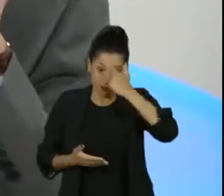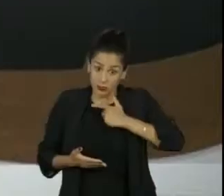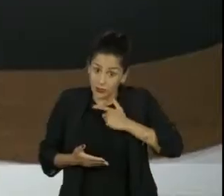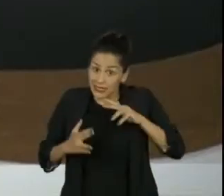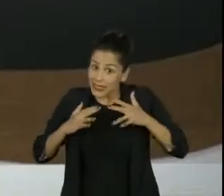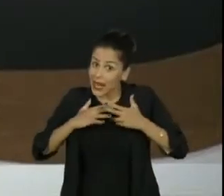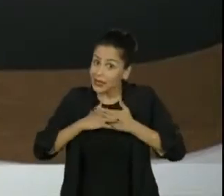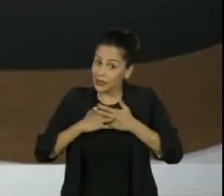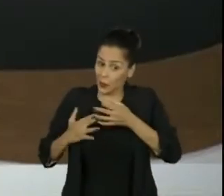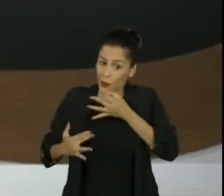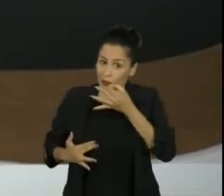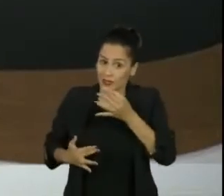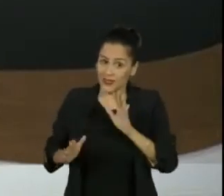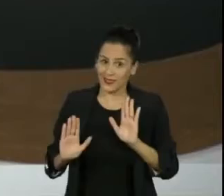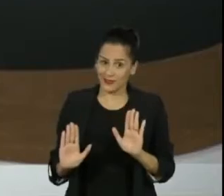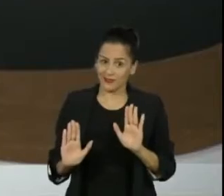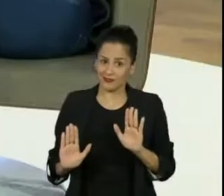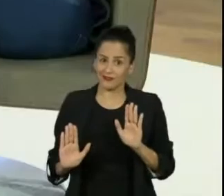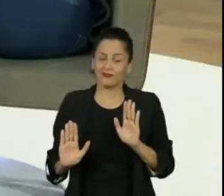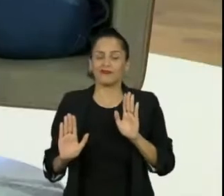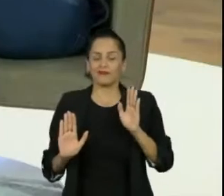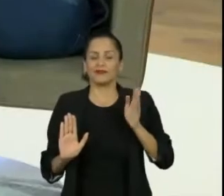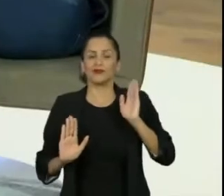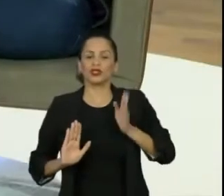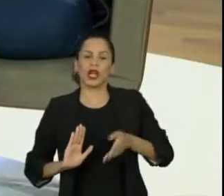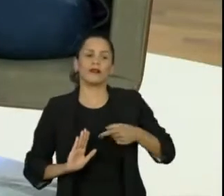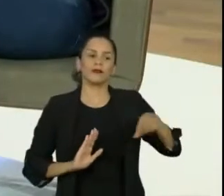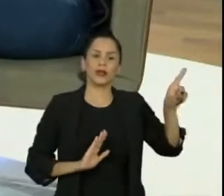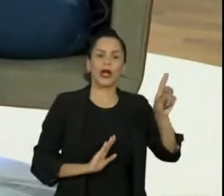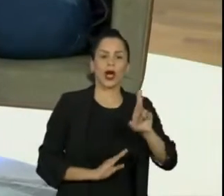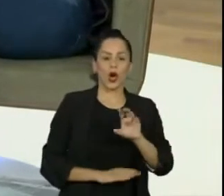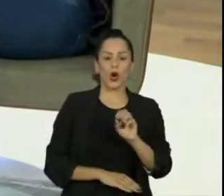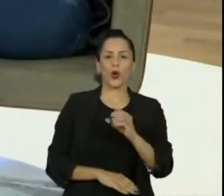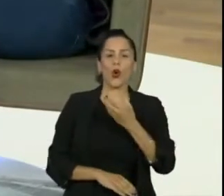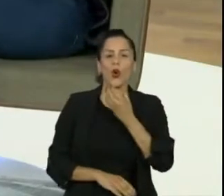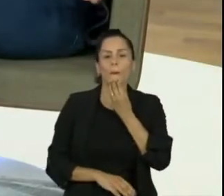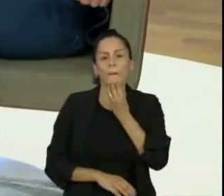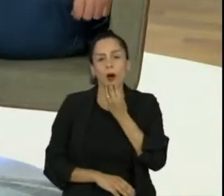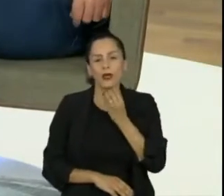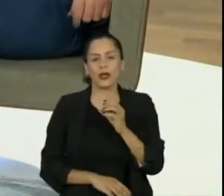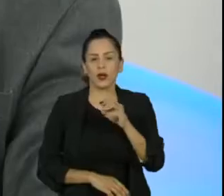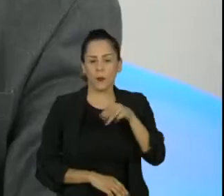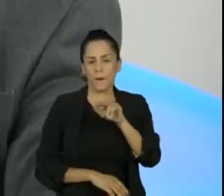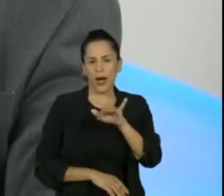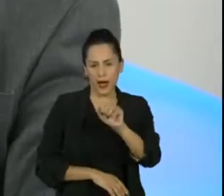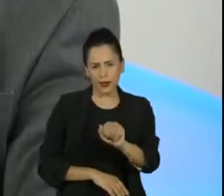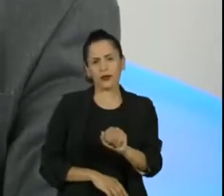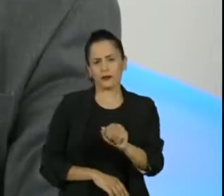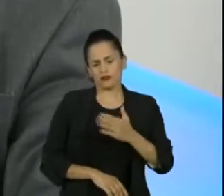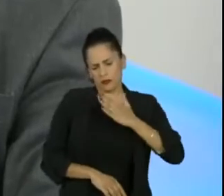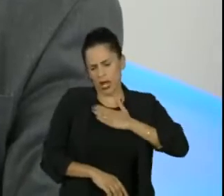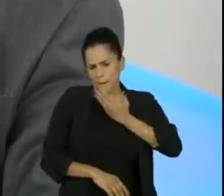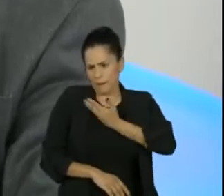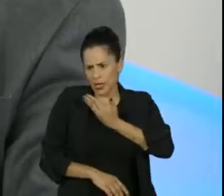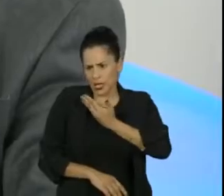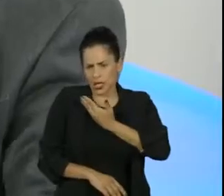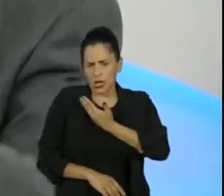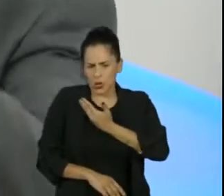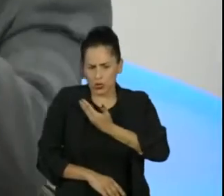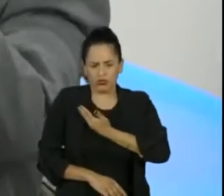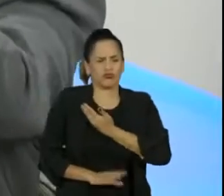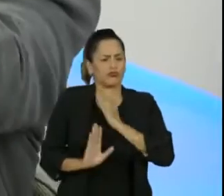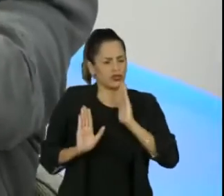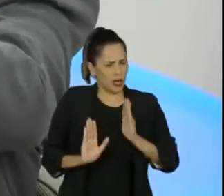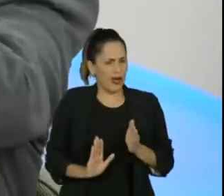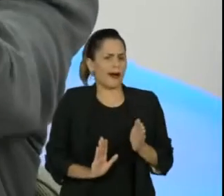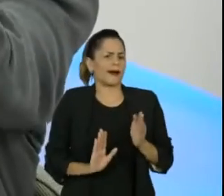Brasília, não tenho. O Rodrigo é meu amigo, eu gosto muito dele. E ele já